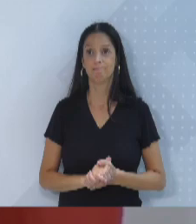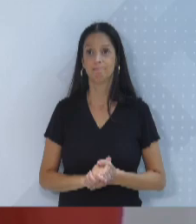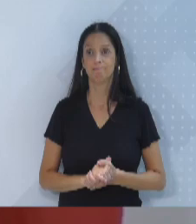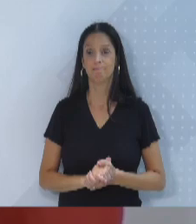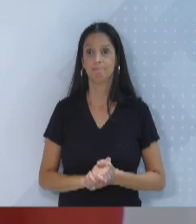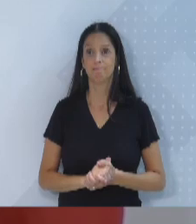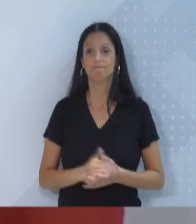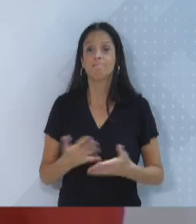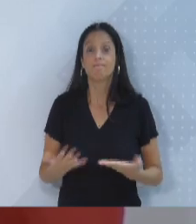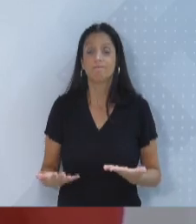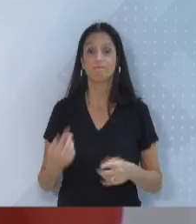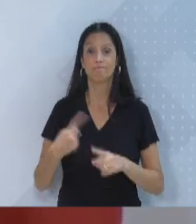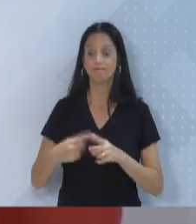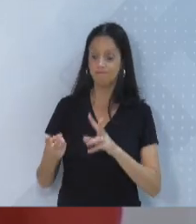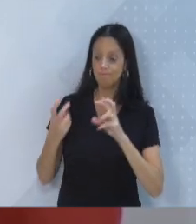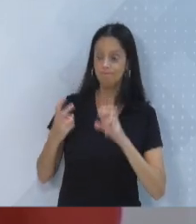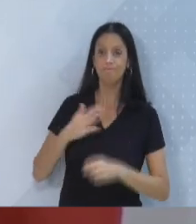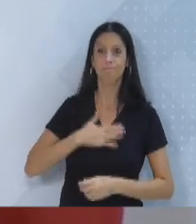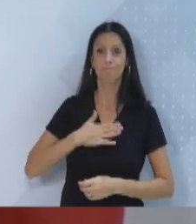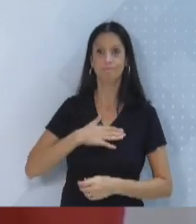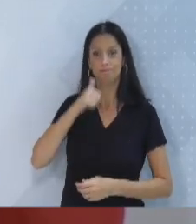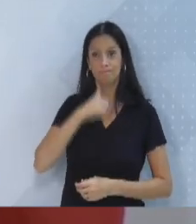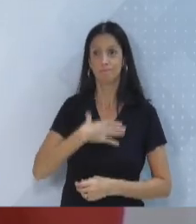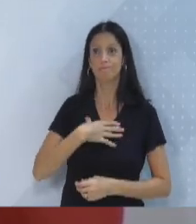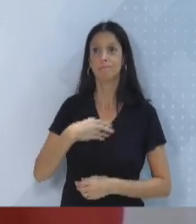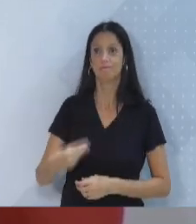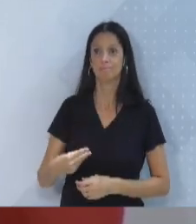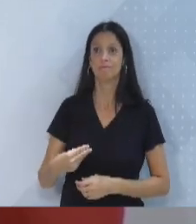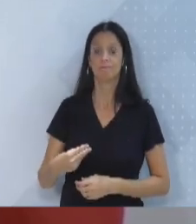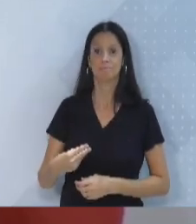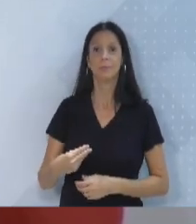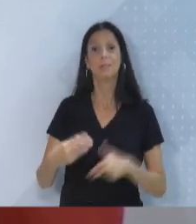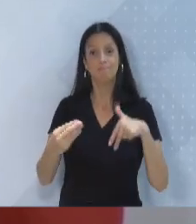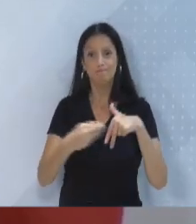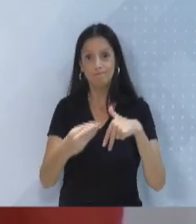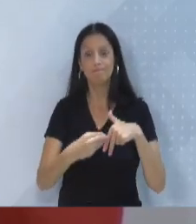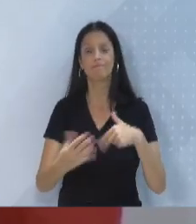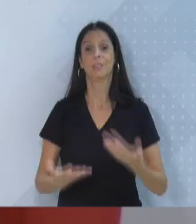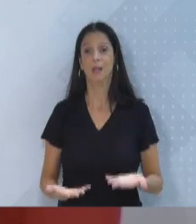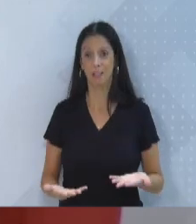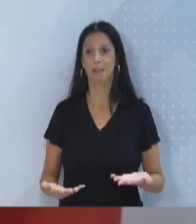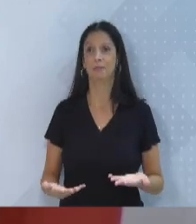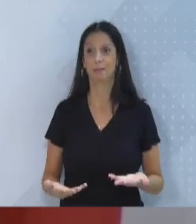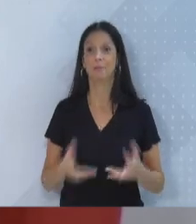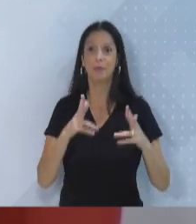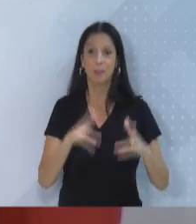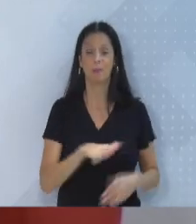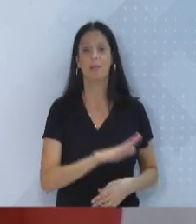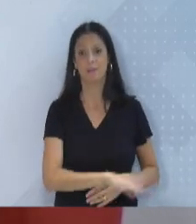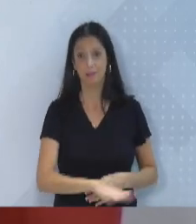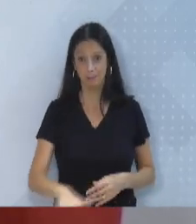porque eu vi que as minhas filhas iam ser tão vulneráveis quanto os